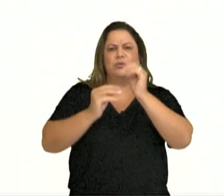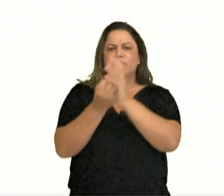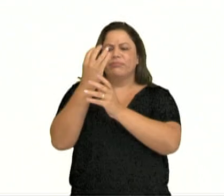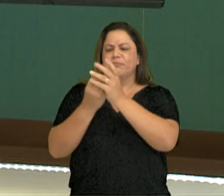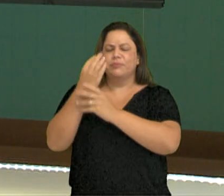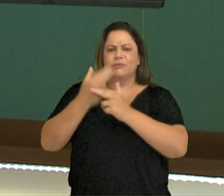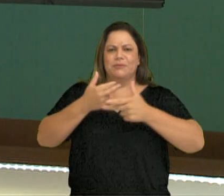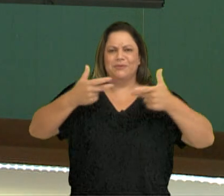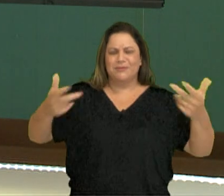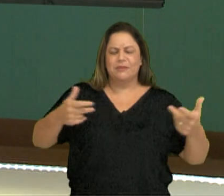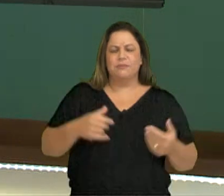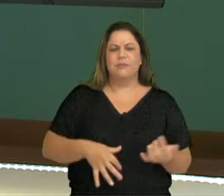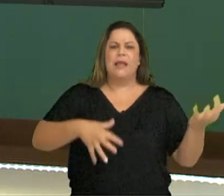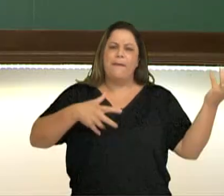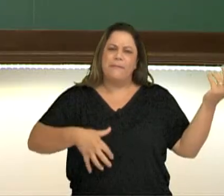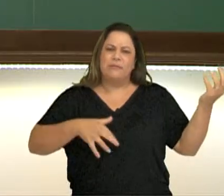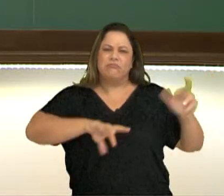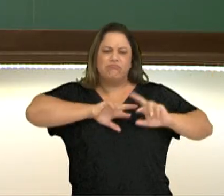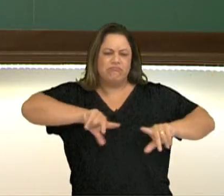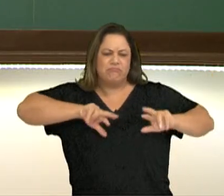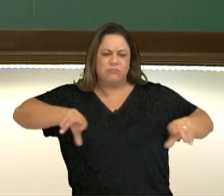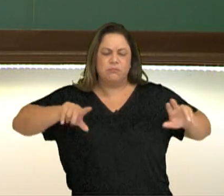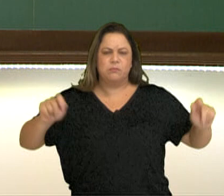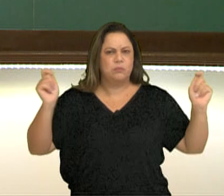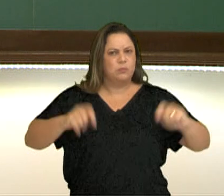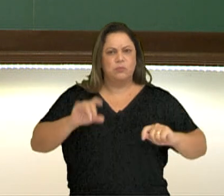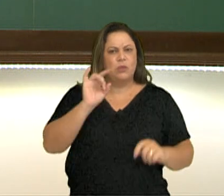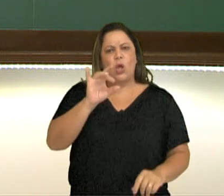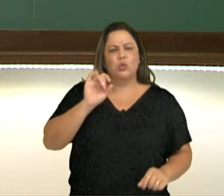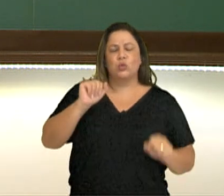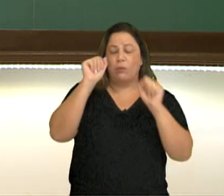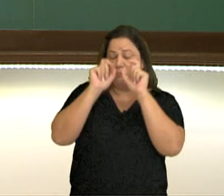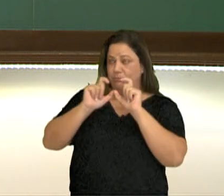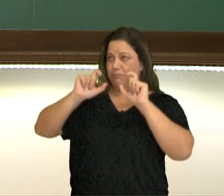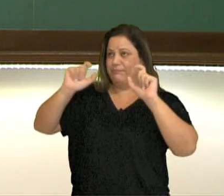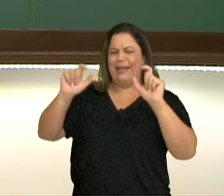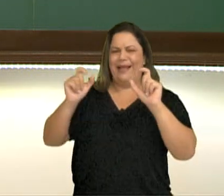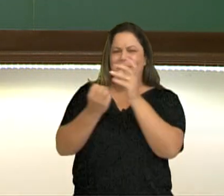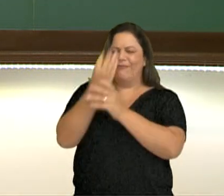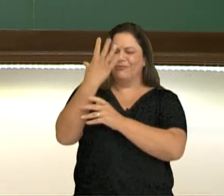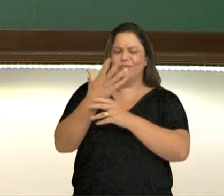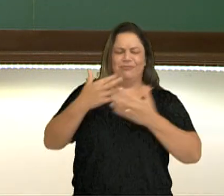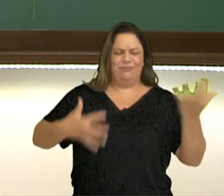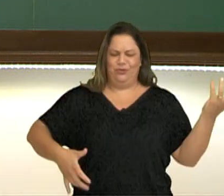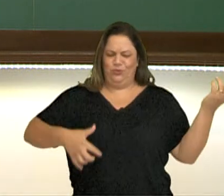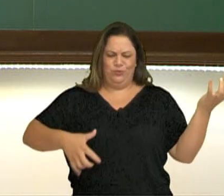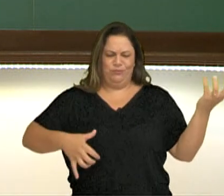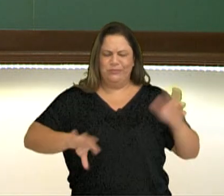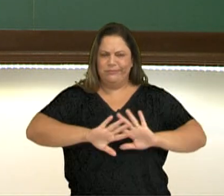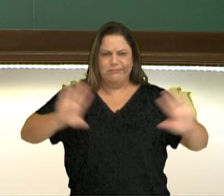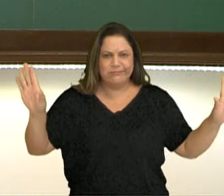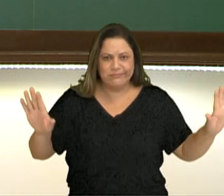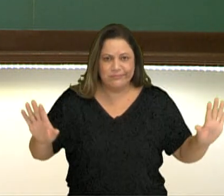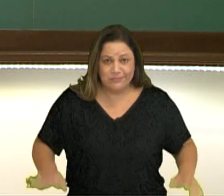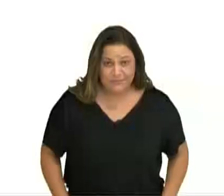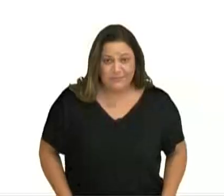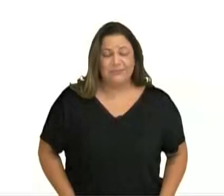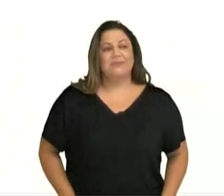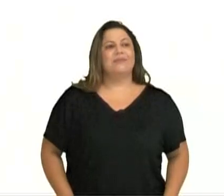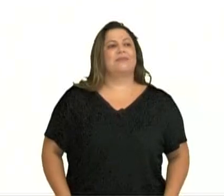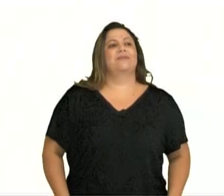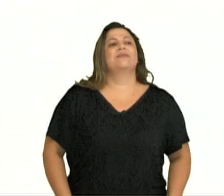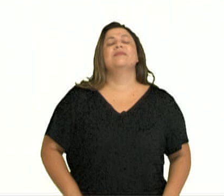instrumentos musicais? Será que é simplesmente acordei de manhã e vou construir o violão? Você sabia